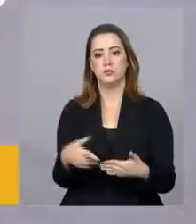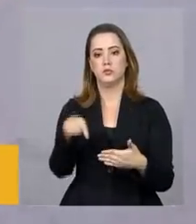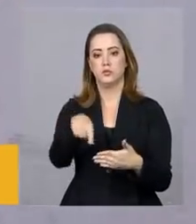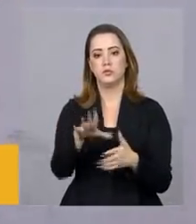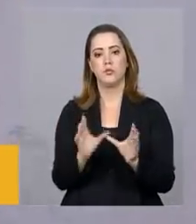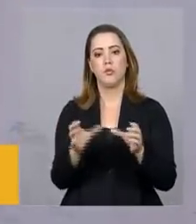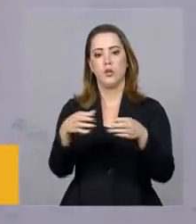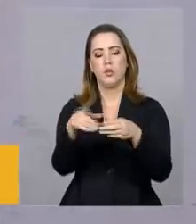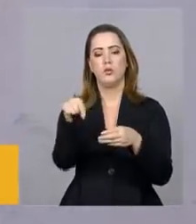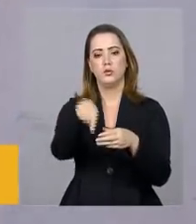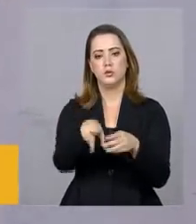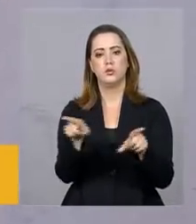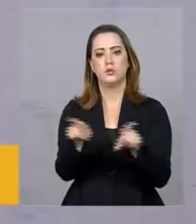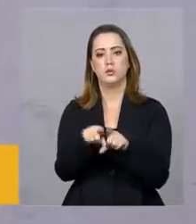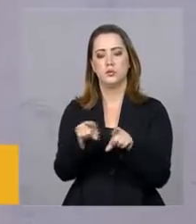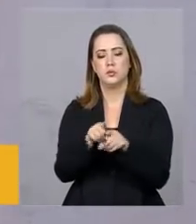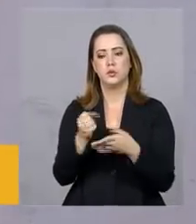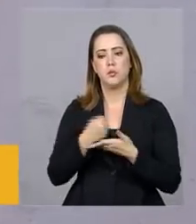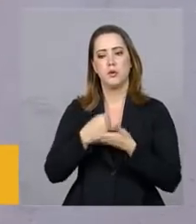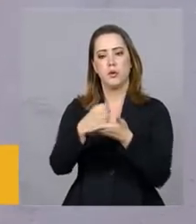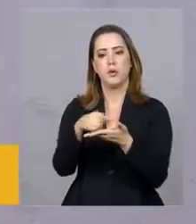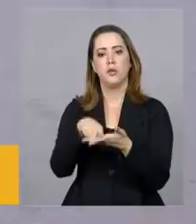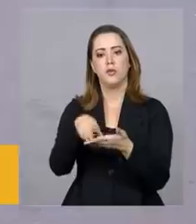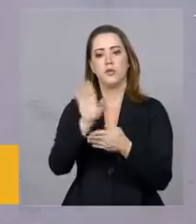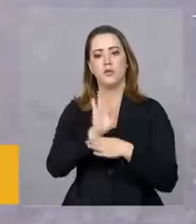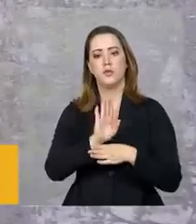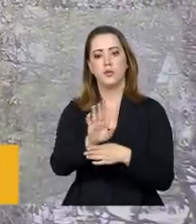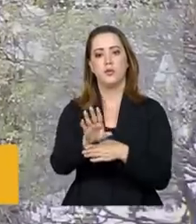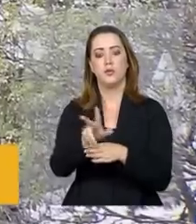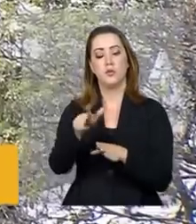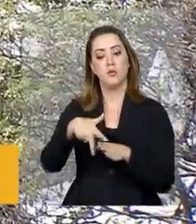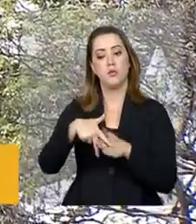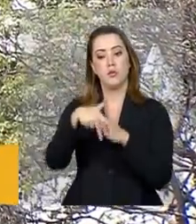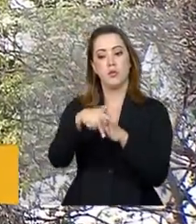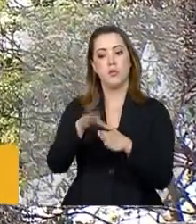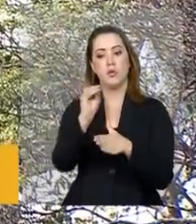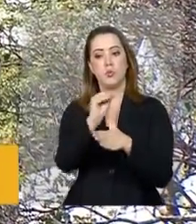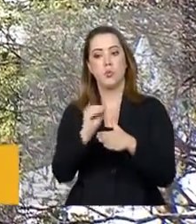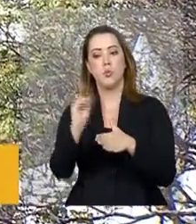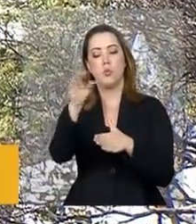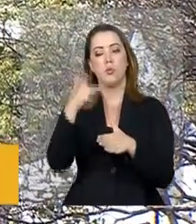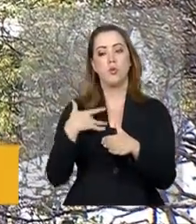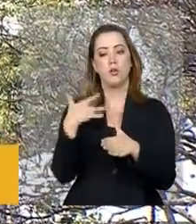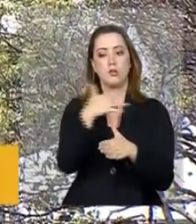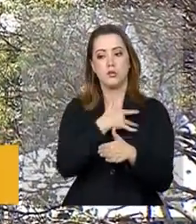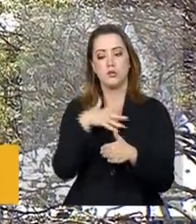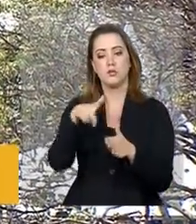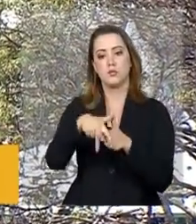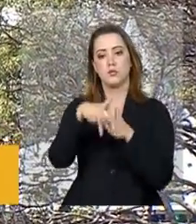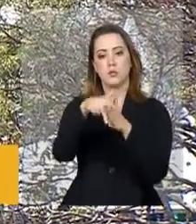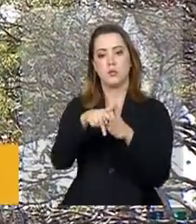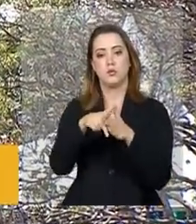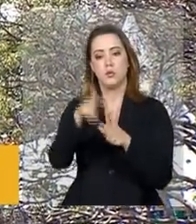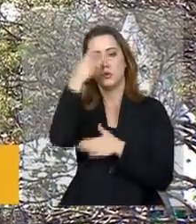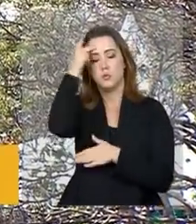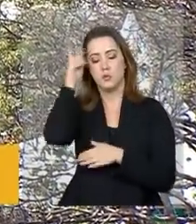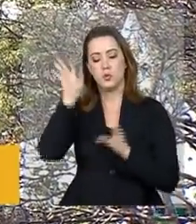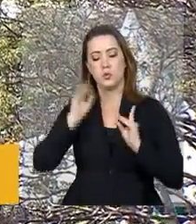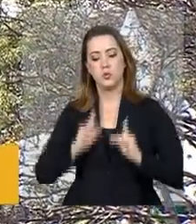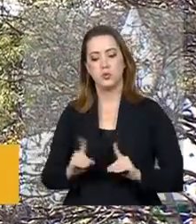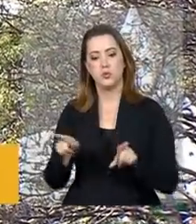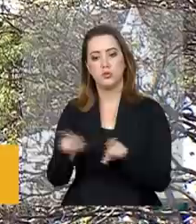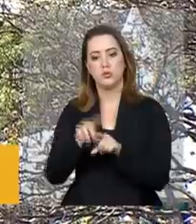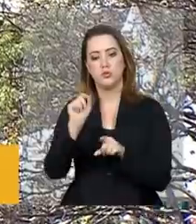Esta unidade também oferece atendimento em ecoterapia para pessoas com necessidades especiais e escolinha de